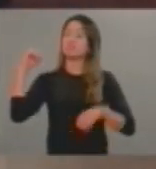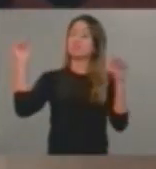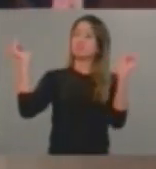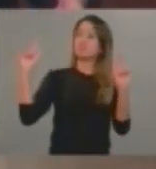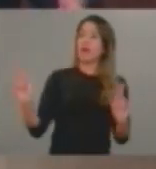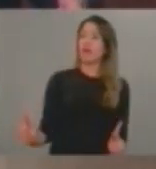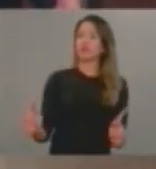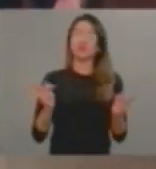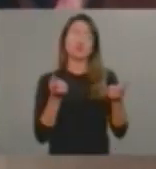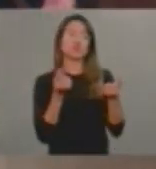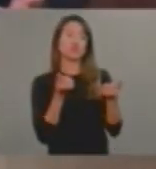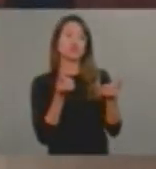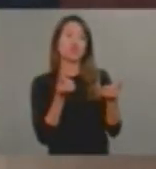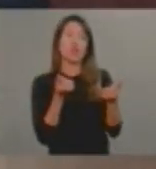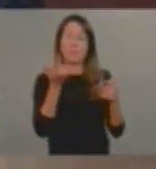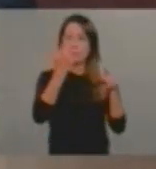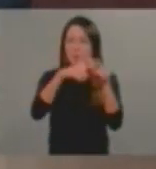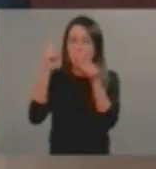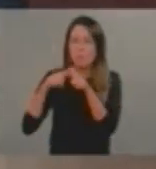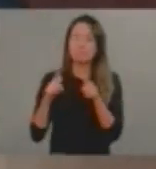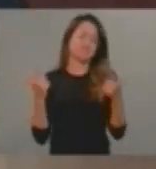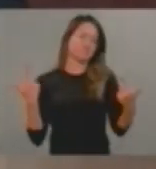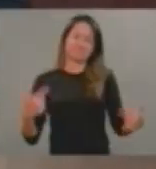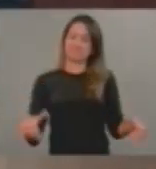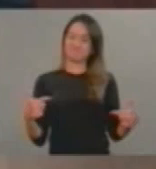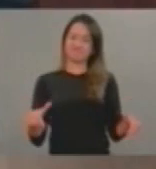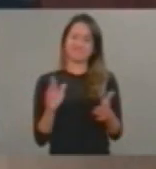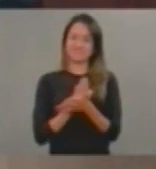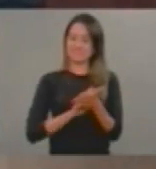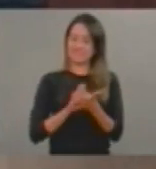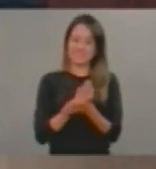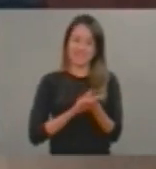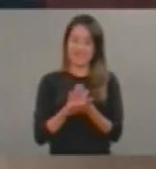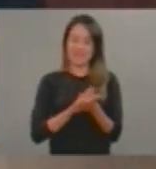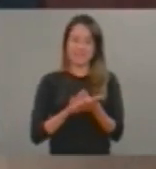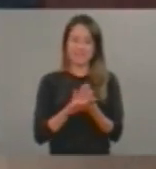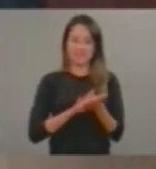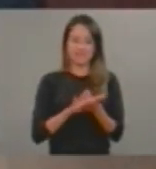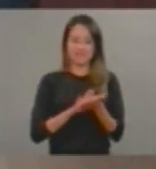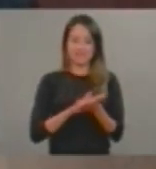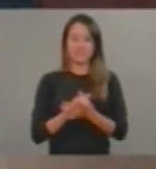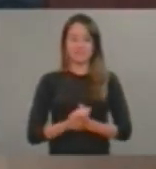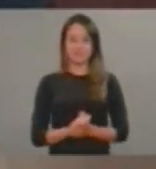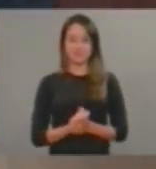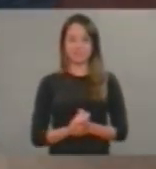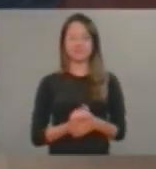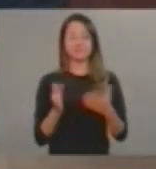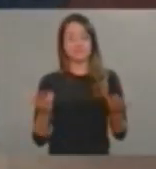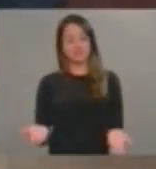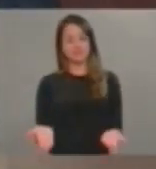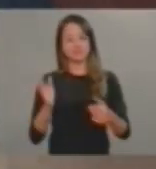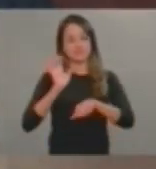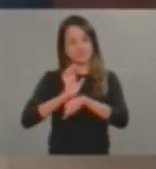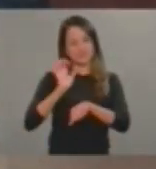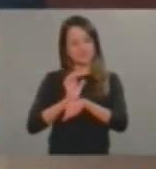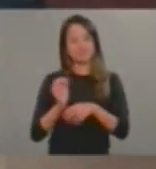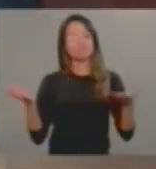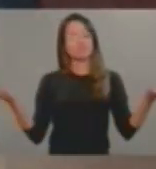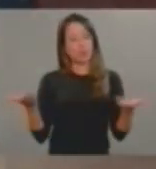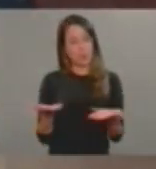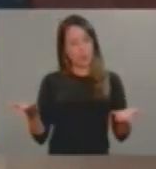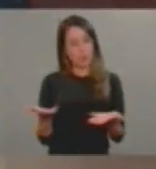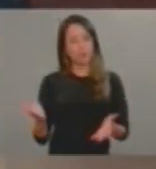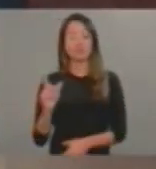1 bilhão, com 2 bilhões, que chegava a se jactar do seu caixa, é um estado hoje que tem